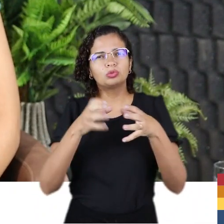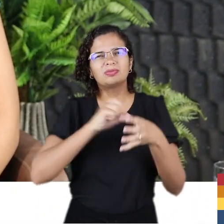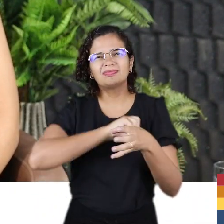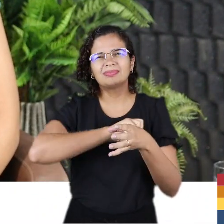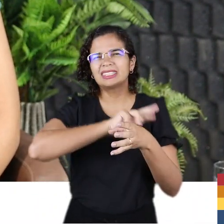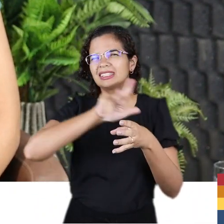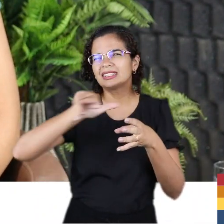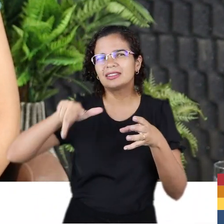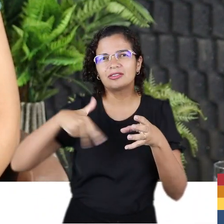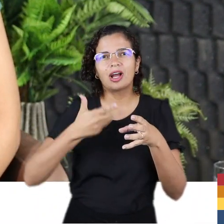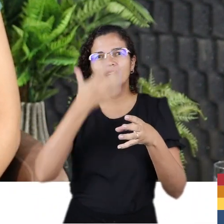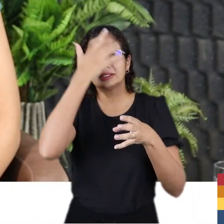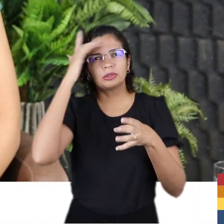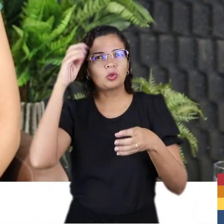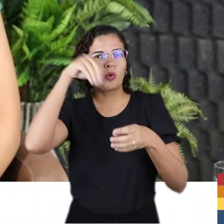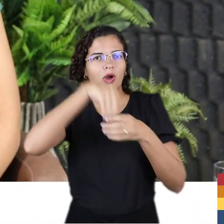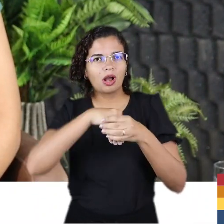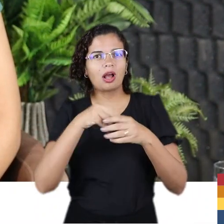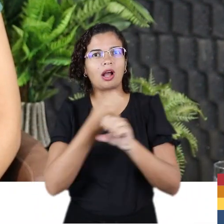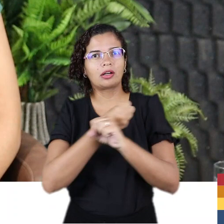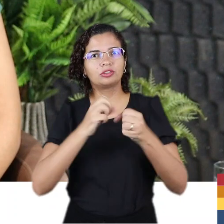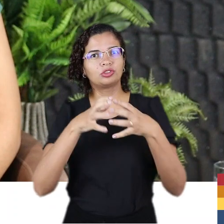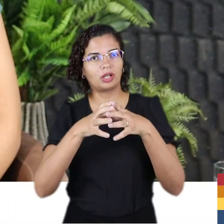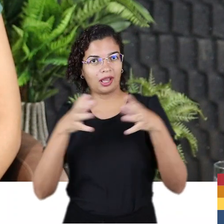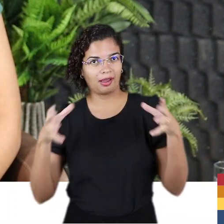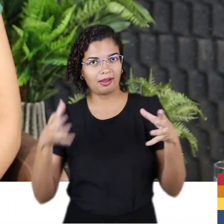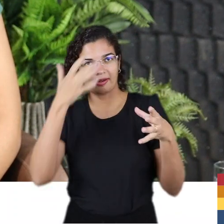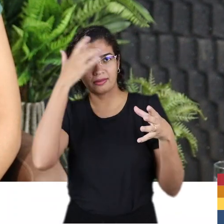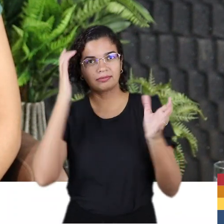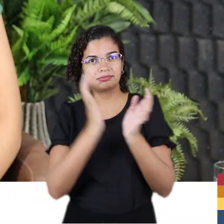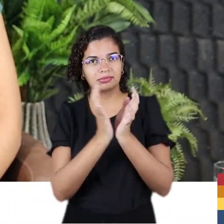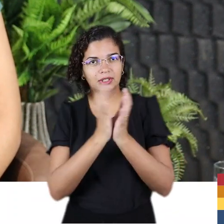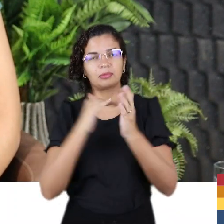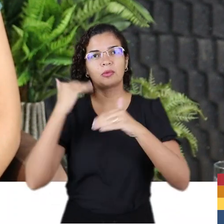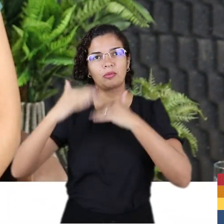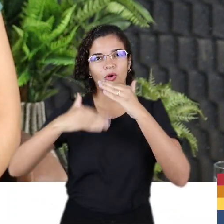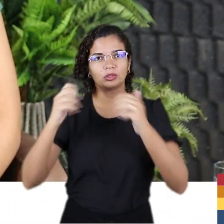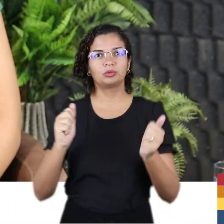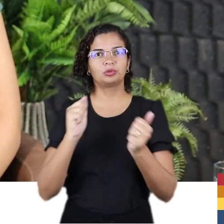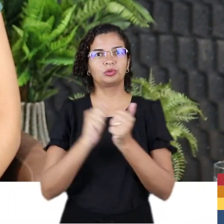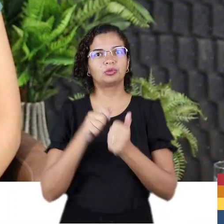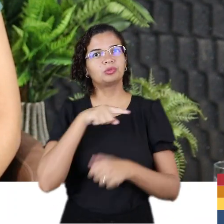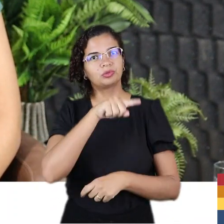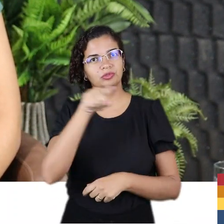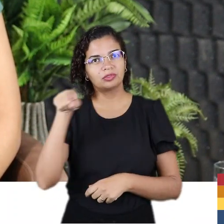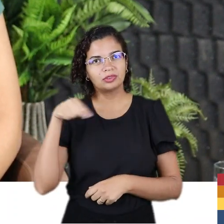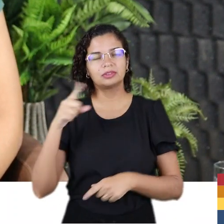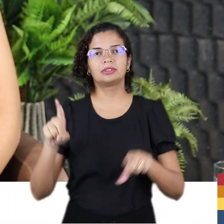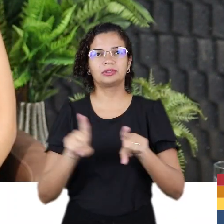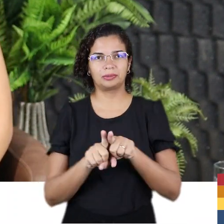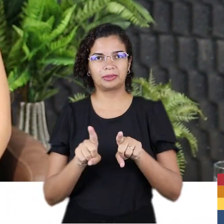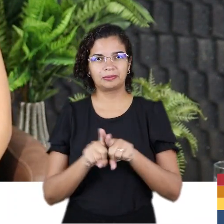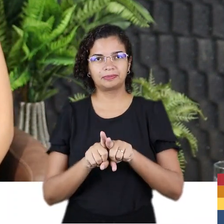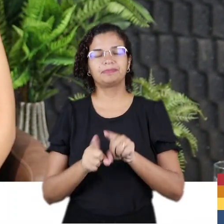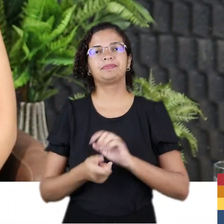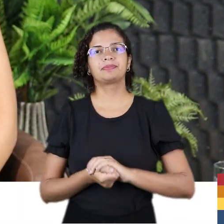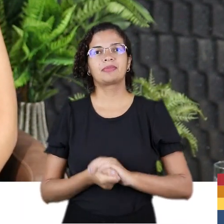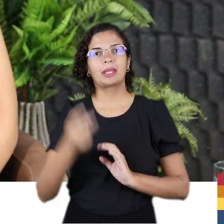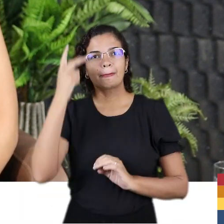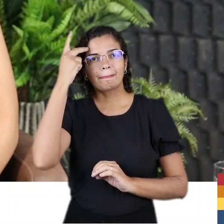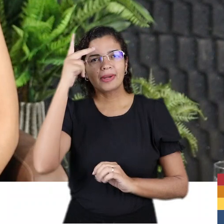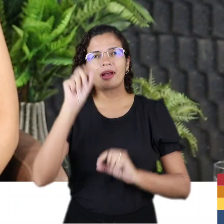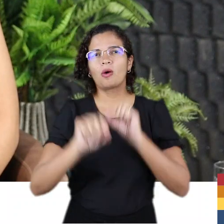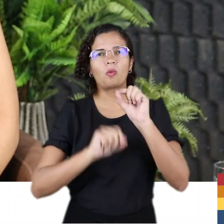equipe que estamos nesse processo juntamente com vocês para assegurar a